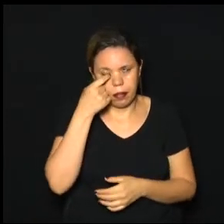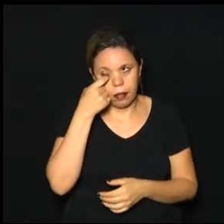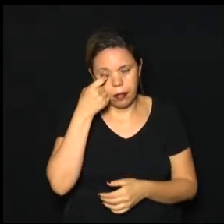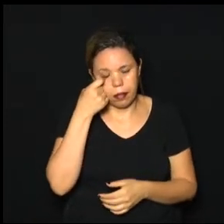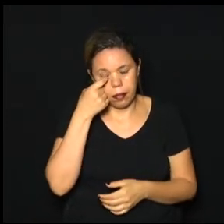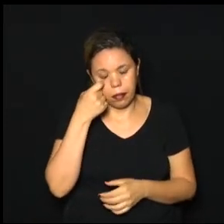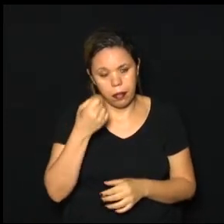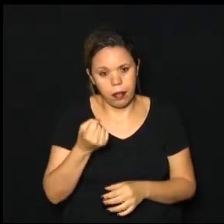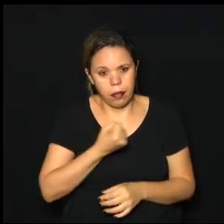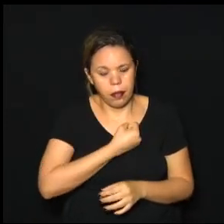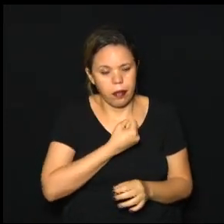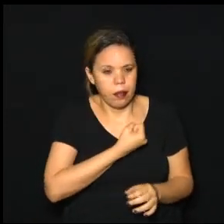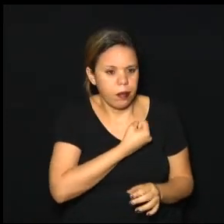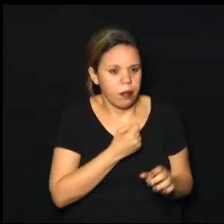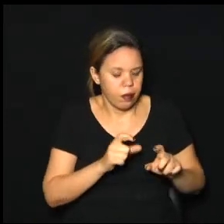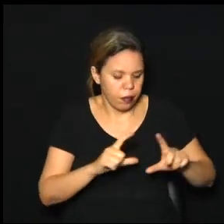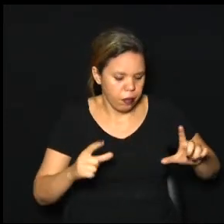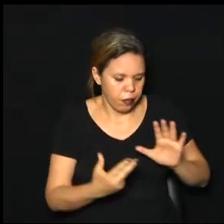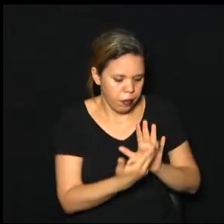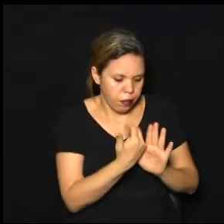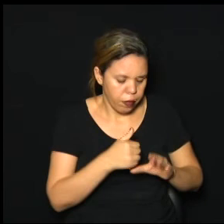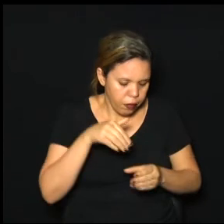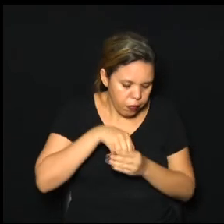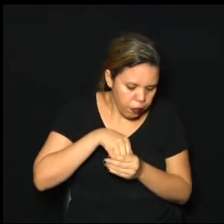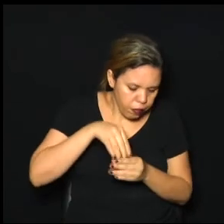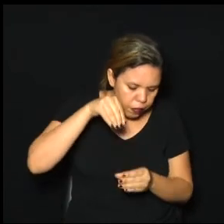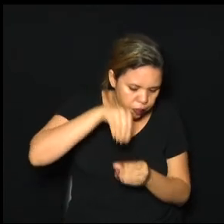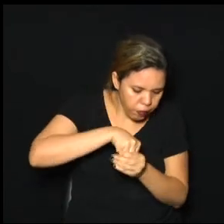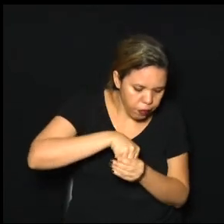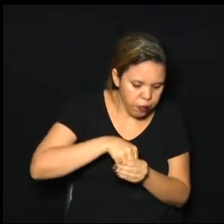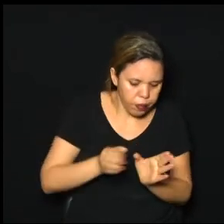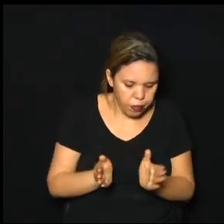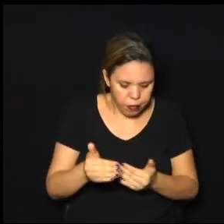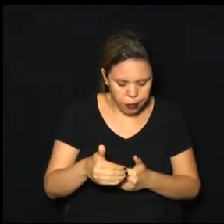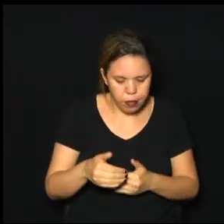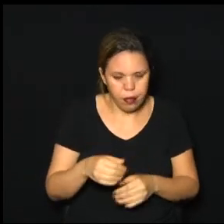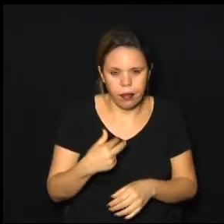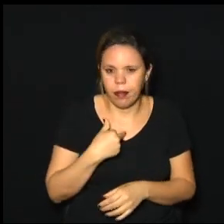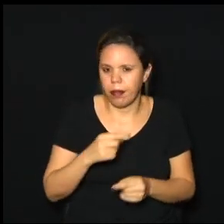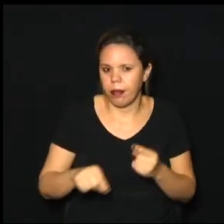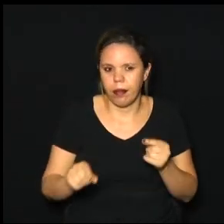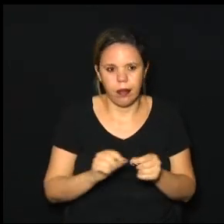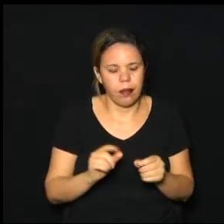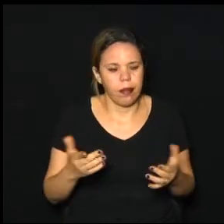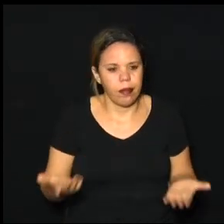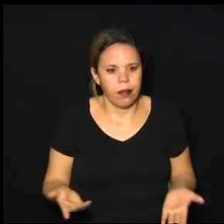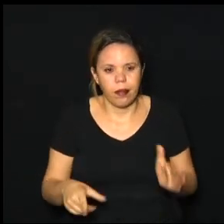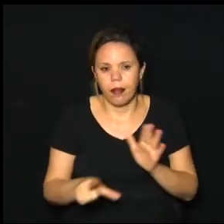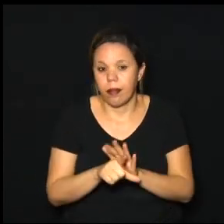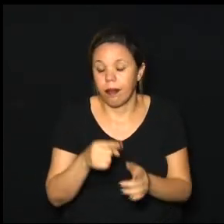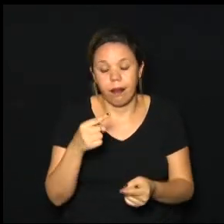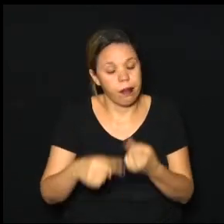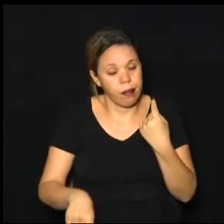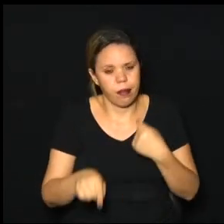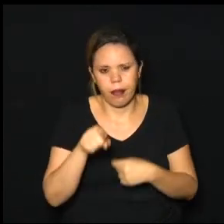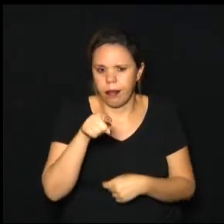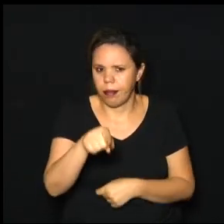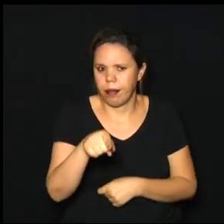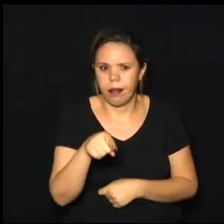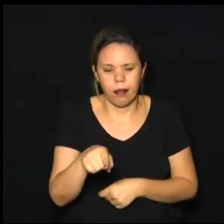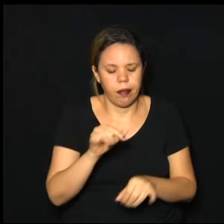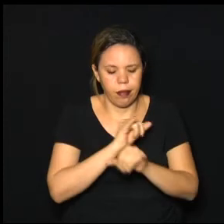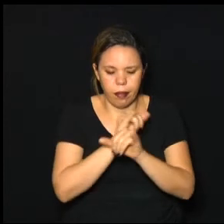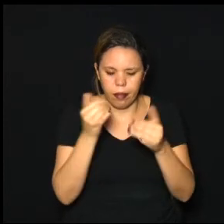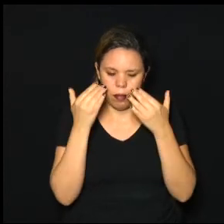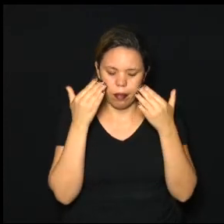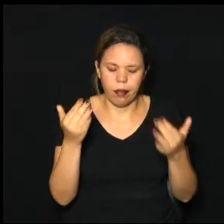um simulacro, né? Um simulador de urna. Isso você realmente não pode fazer. A lei veda